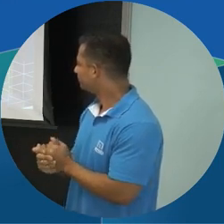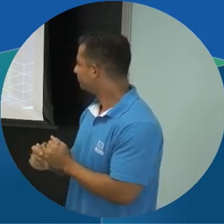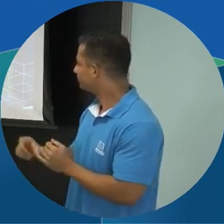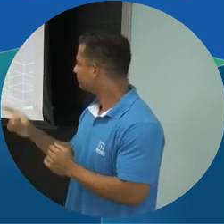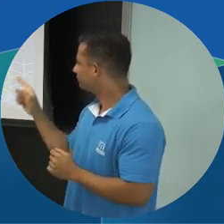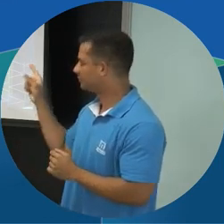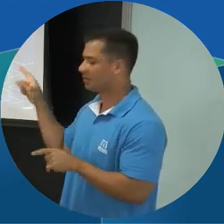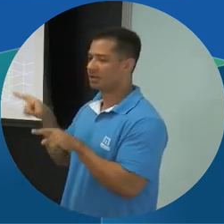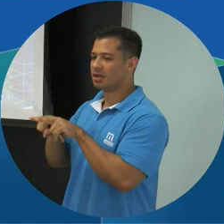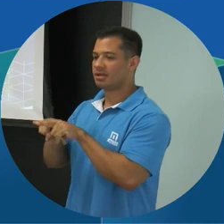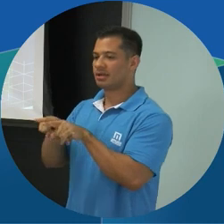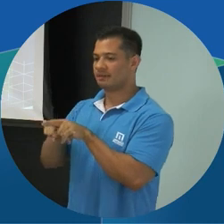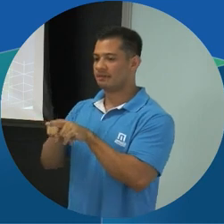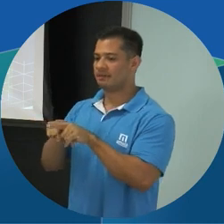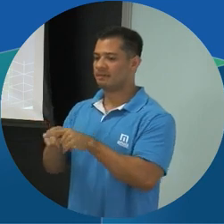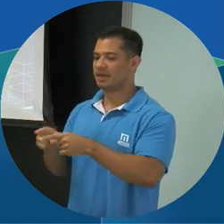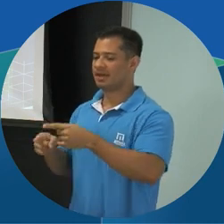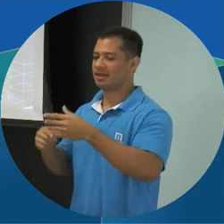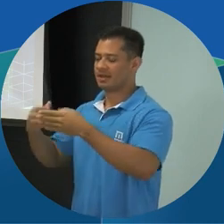Reforço,